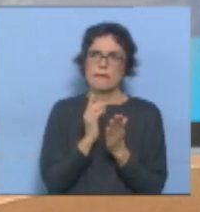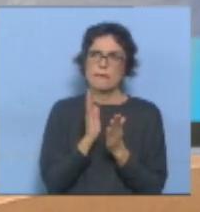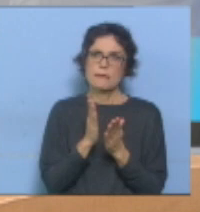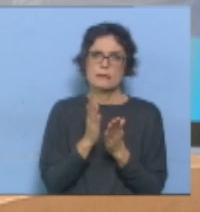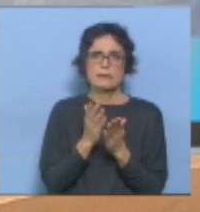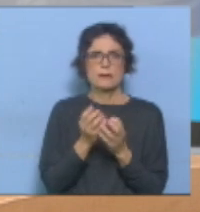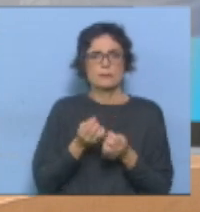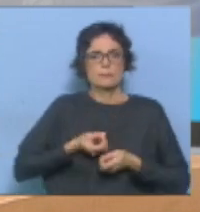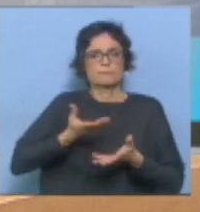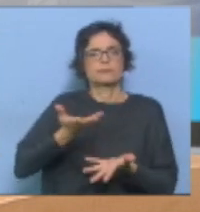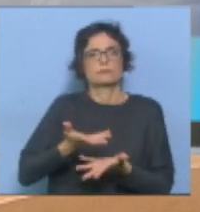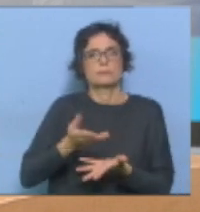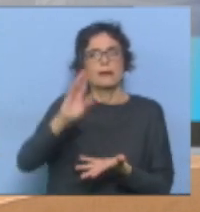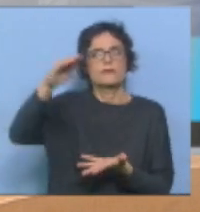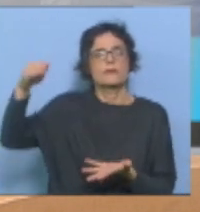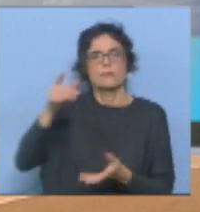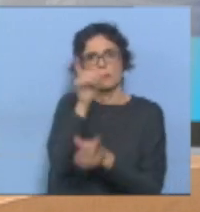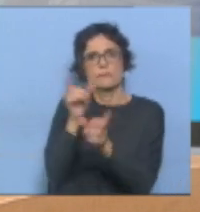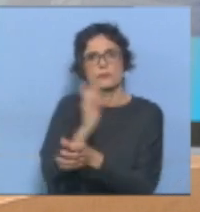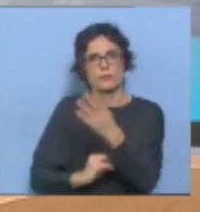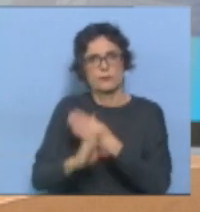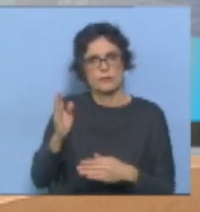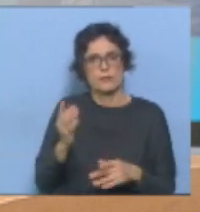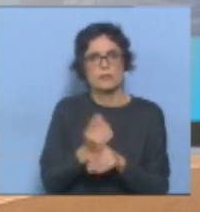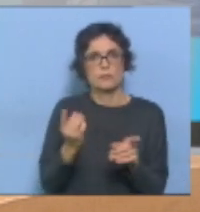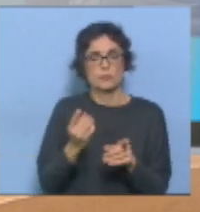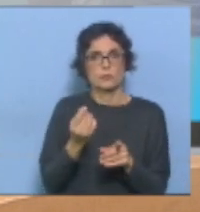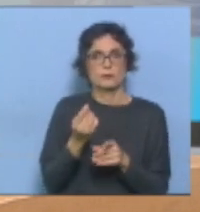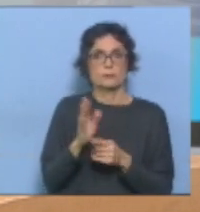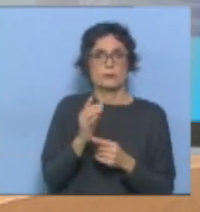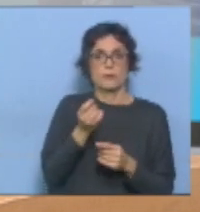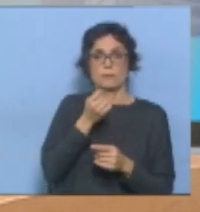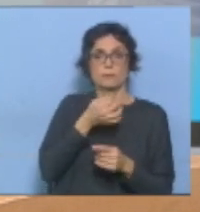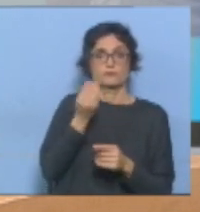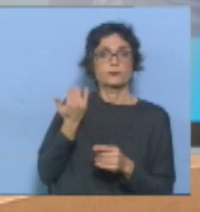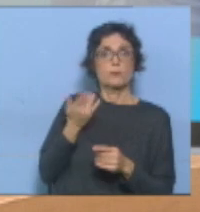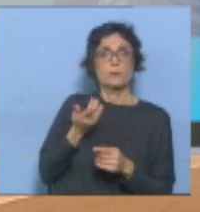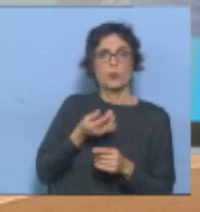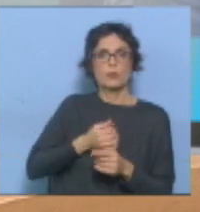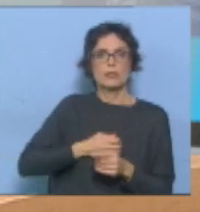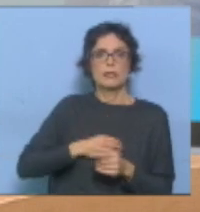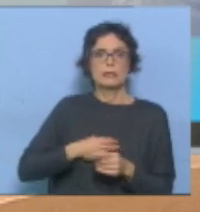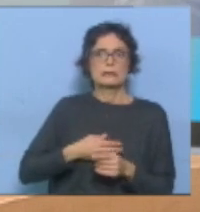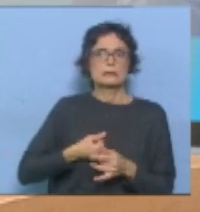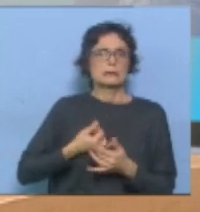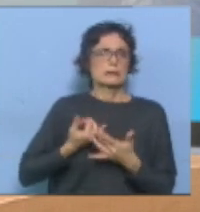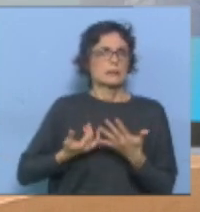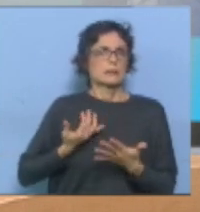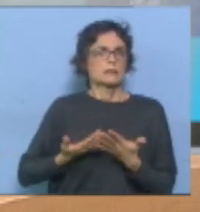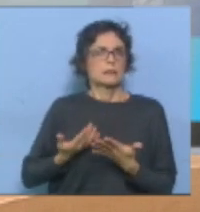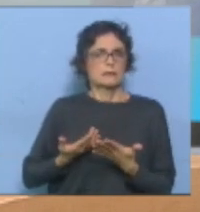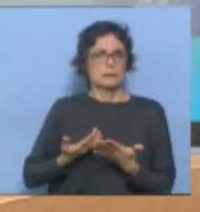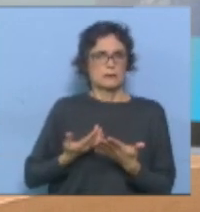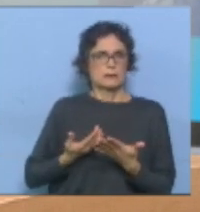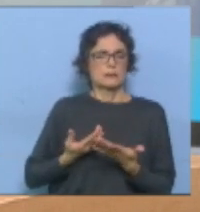as pessoas com deficiência. Este medo que nós falámos há pouco, o medo que nós temos de nos aproximarmos de uma pessoa diferente